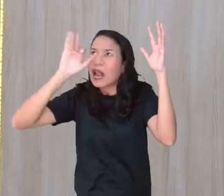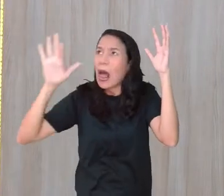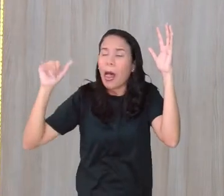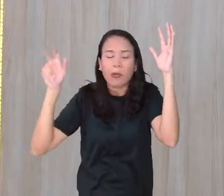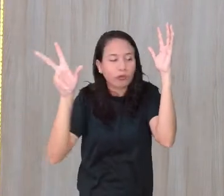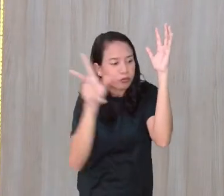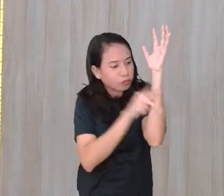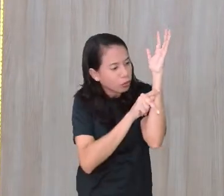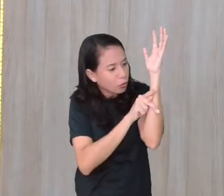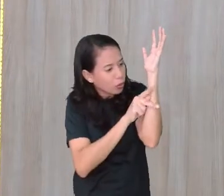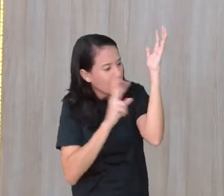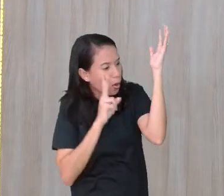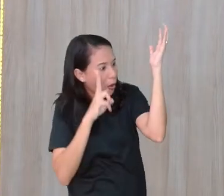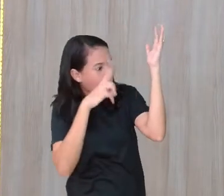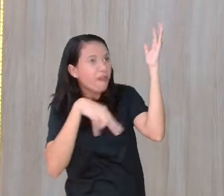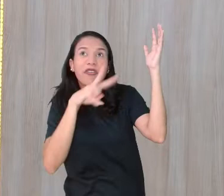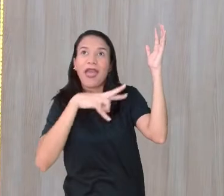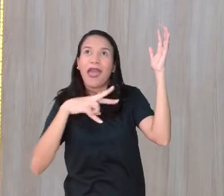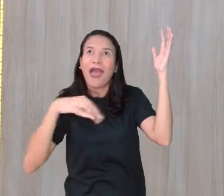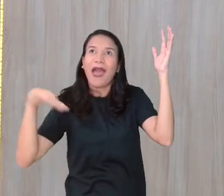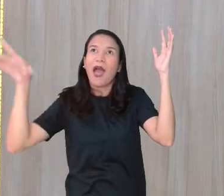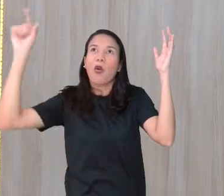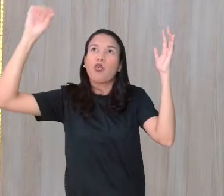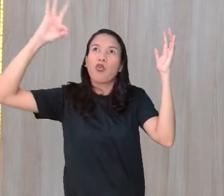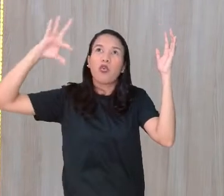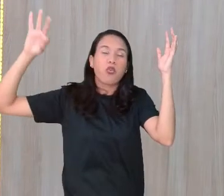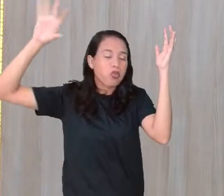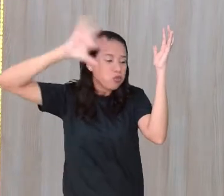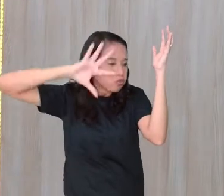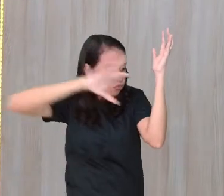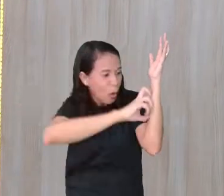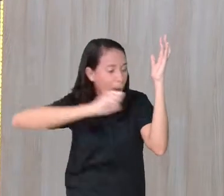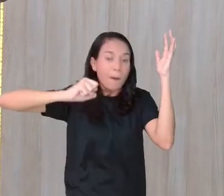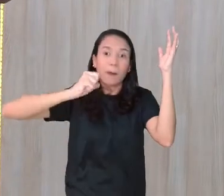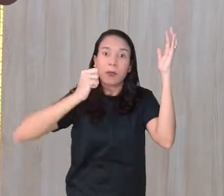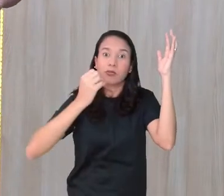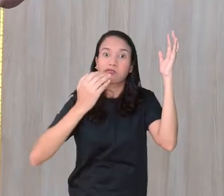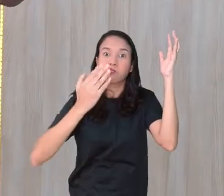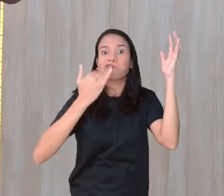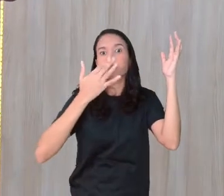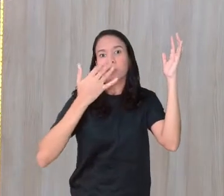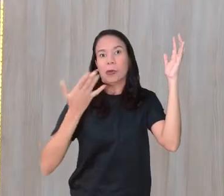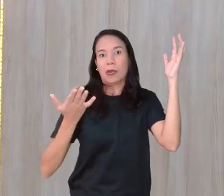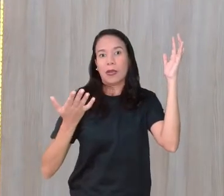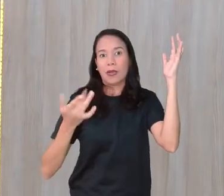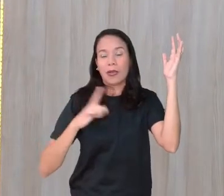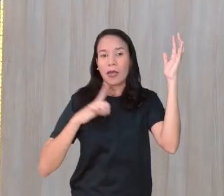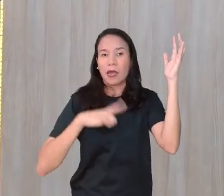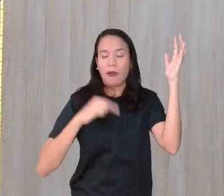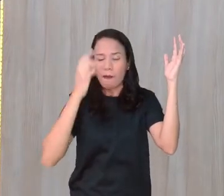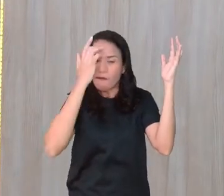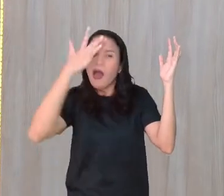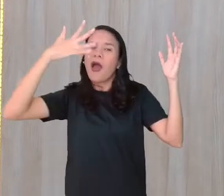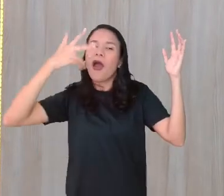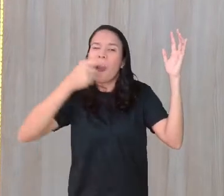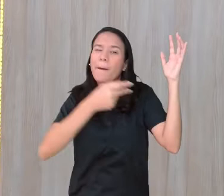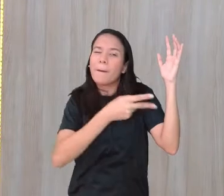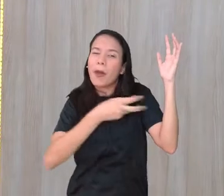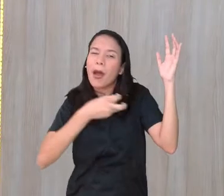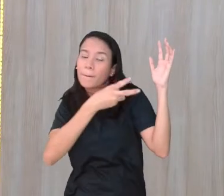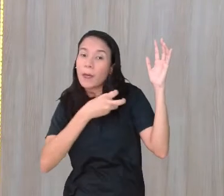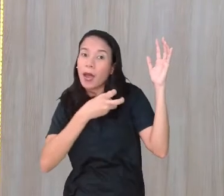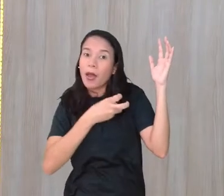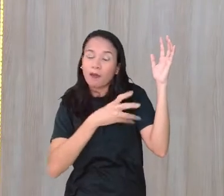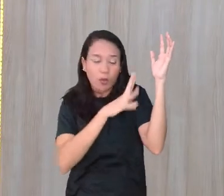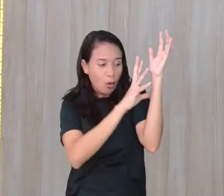eram visíveis. Os pássaros, que são os principais predadores, ao passarem, tinham alimento certo. Então, vejam